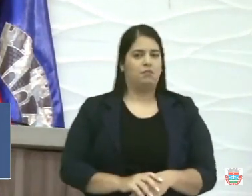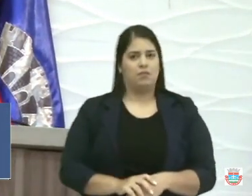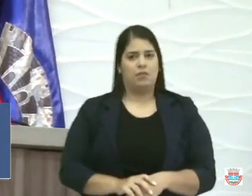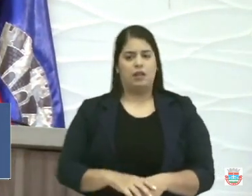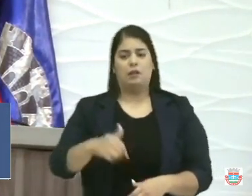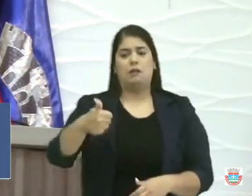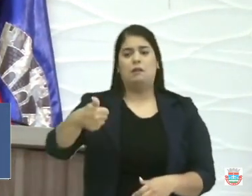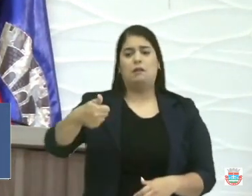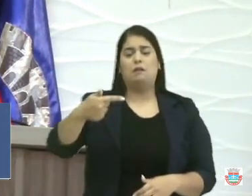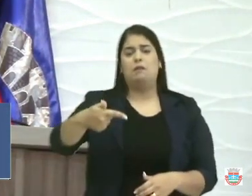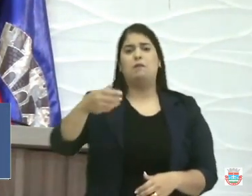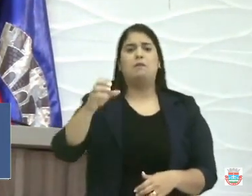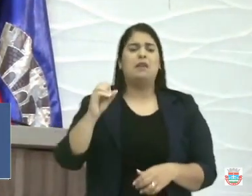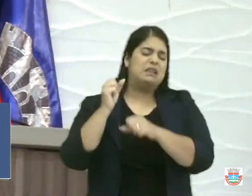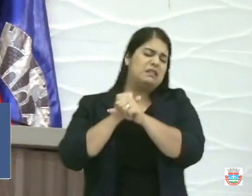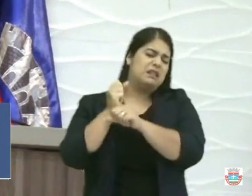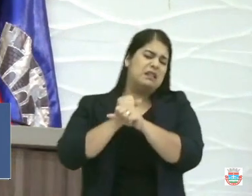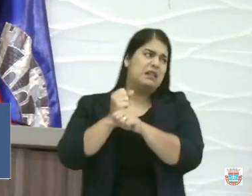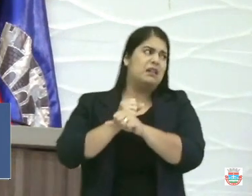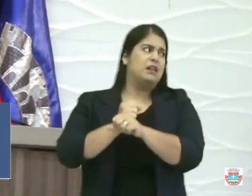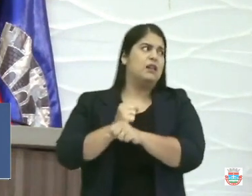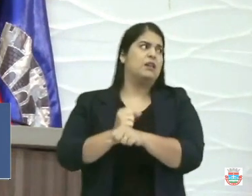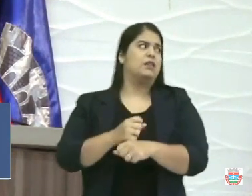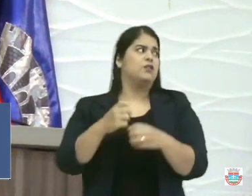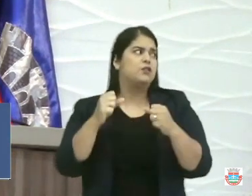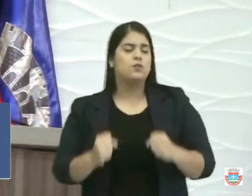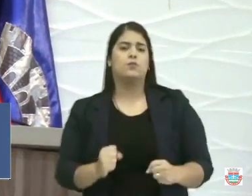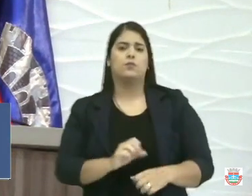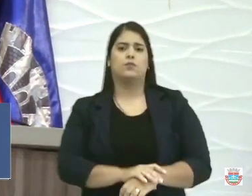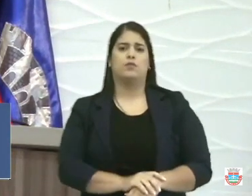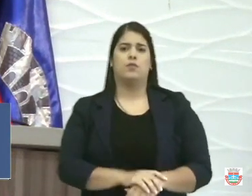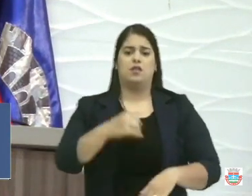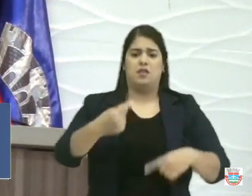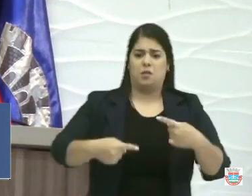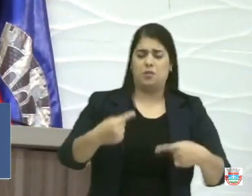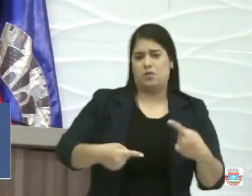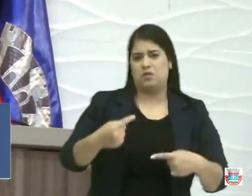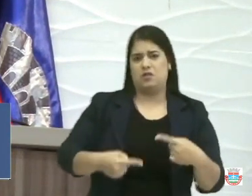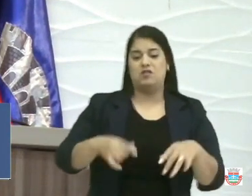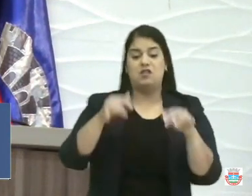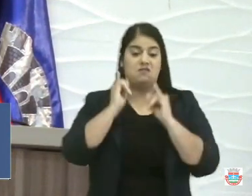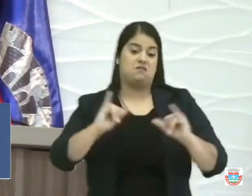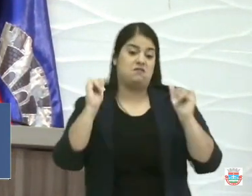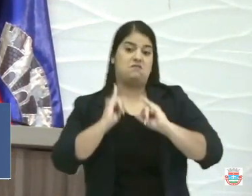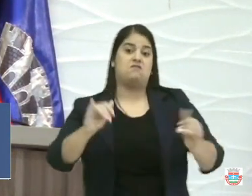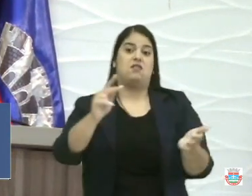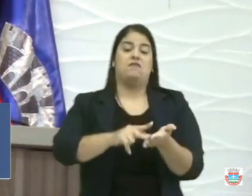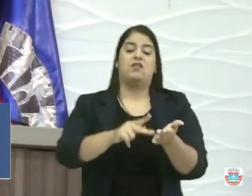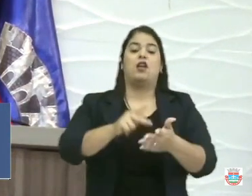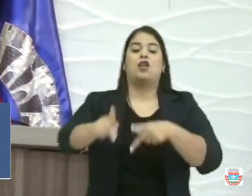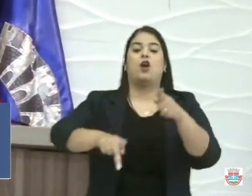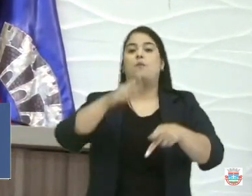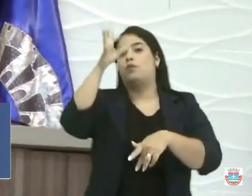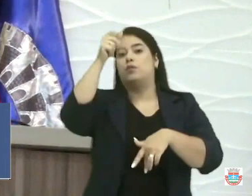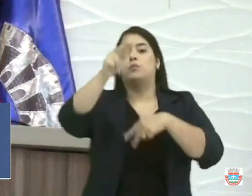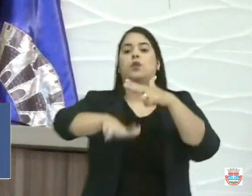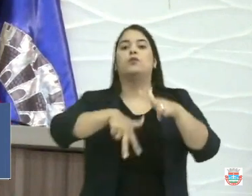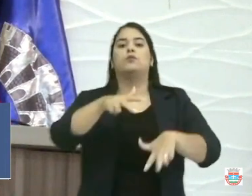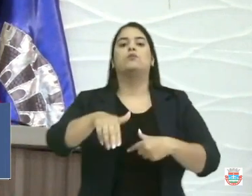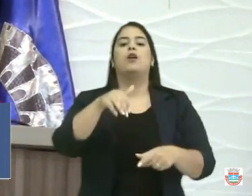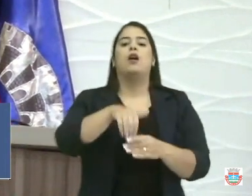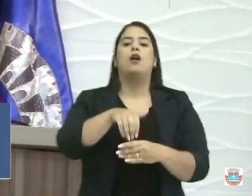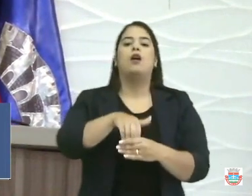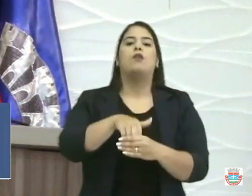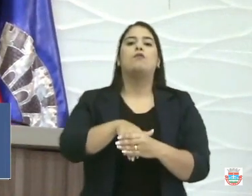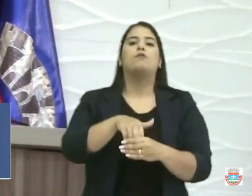anos no poder. 20 anos. E eu entrei na política e disse a verdade ao povo sobretense. Vote contra